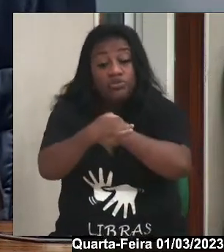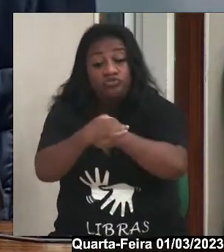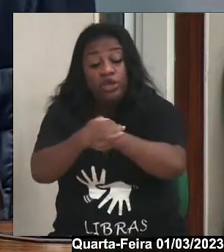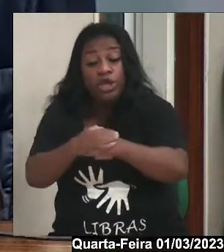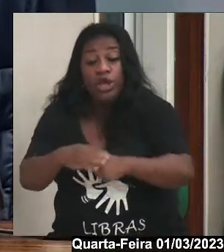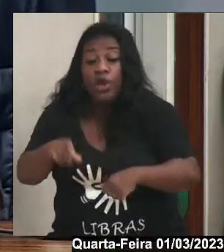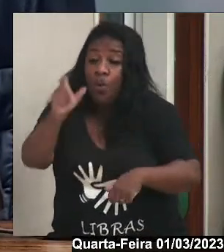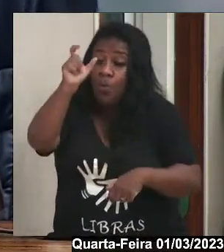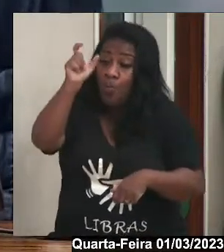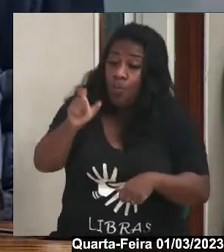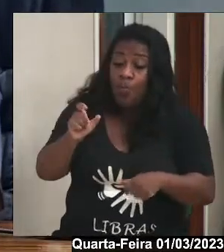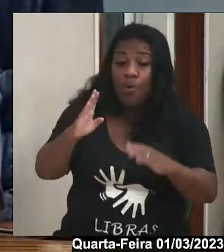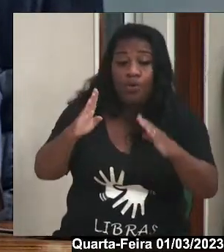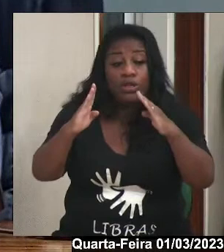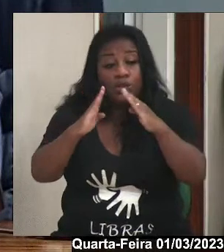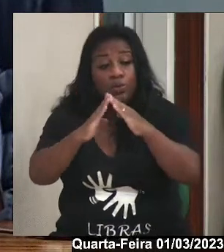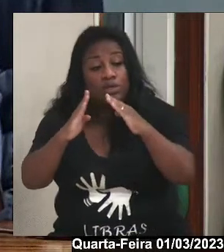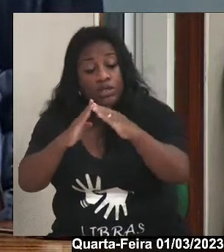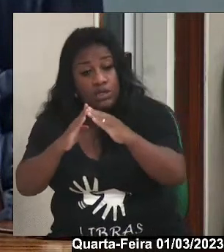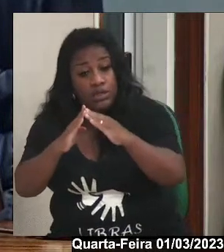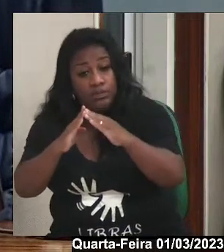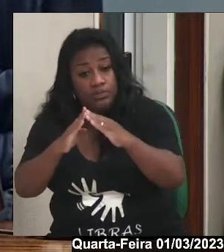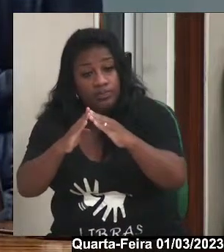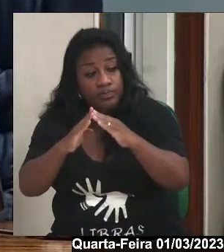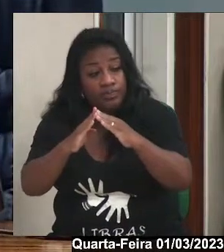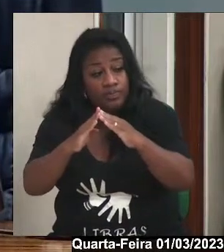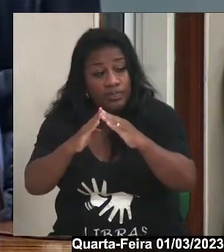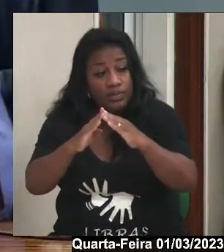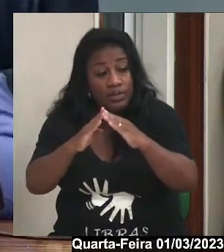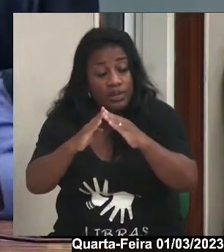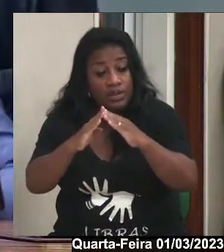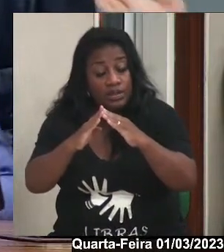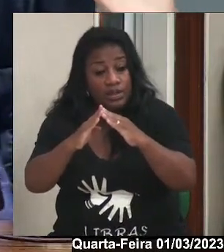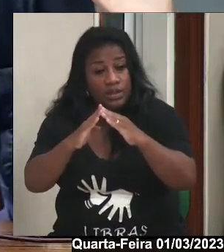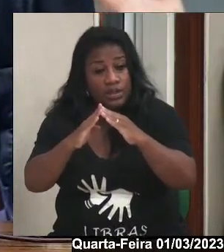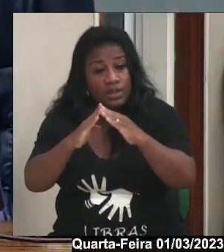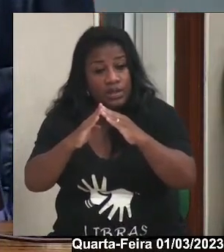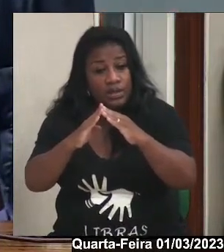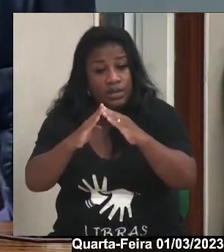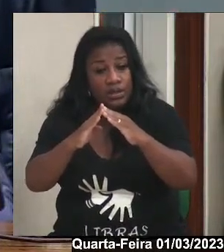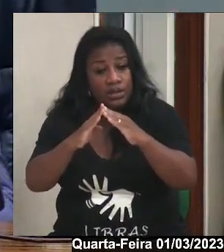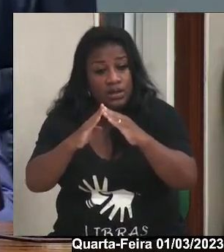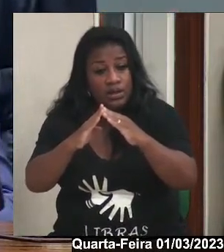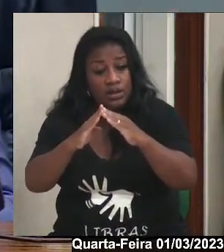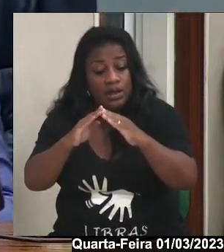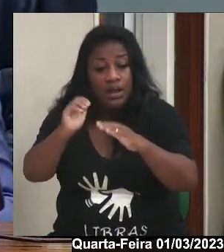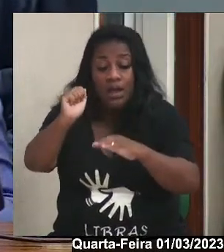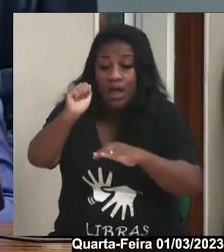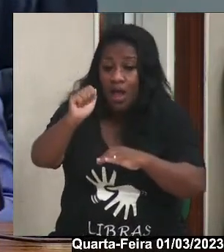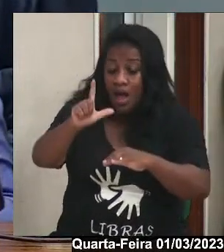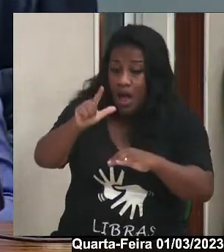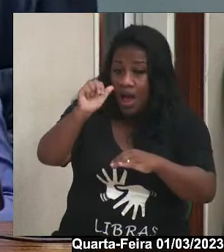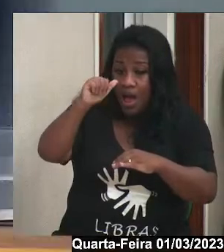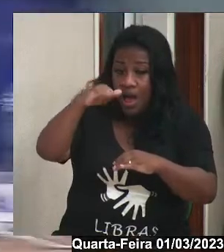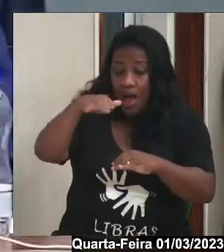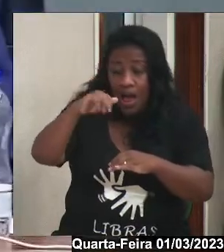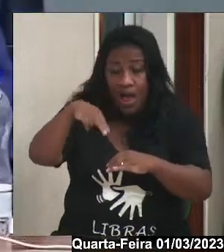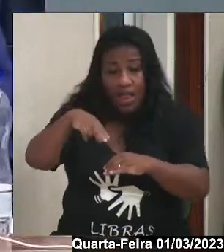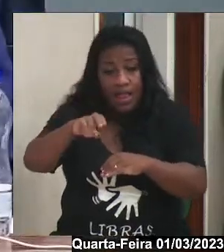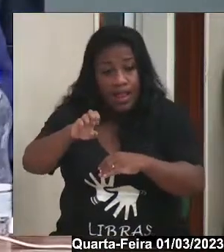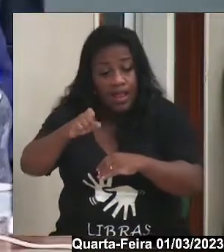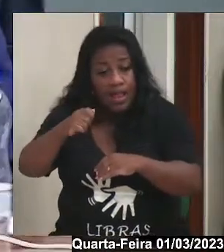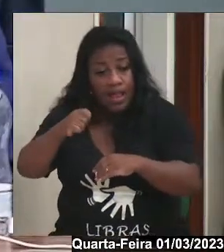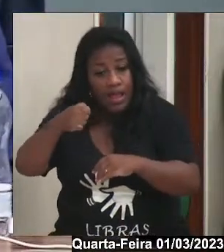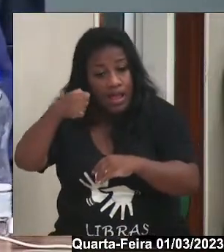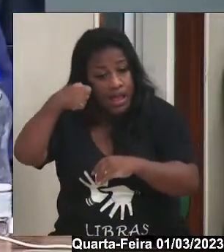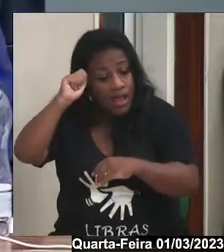ele tem os nossos aplausos aqui na Câmara Municipal. Presidente, uma parte, Sérgio. Nós não vamos muito longe com a nossa vereadora Aline Santos, que há dias